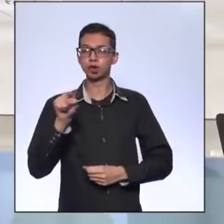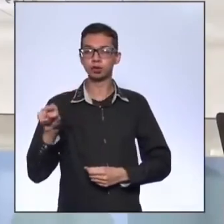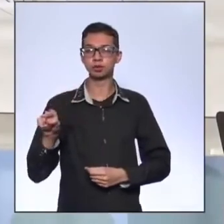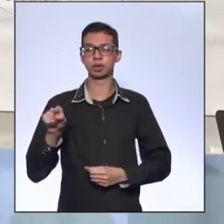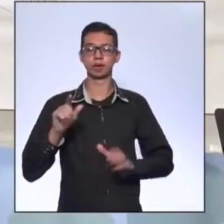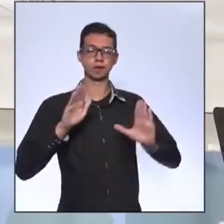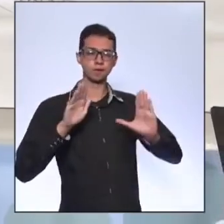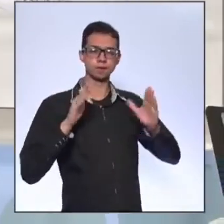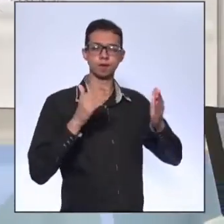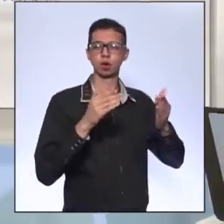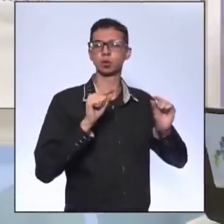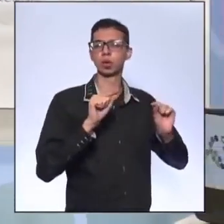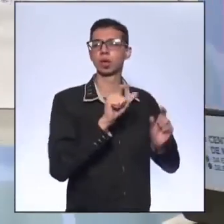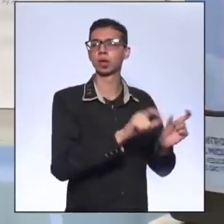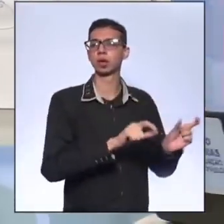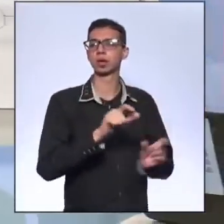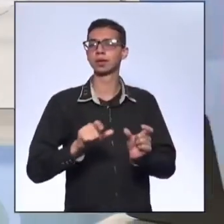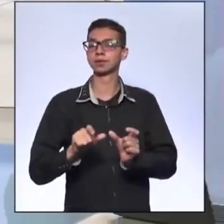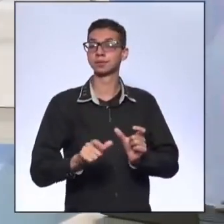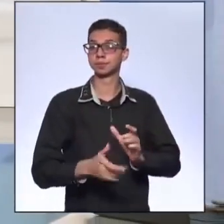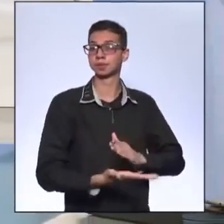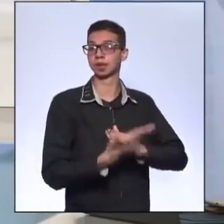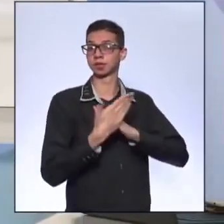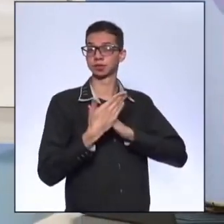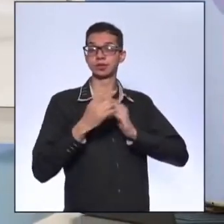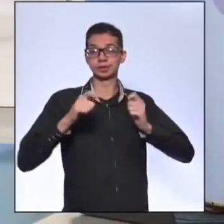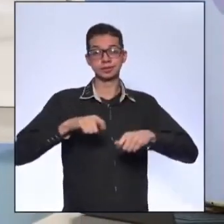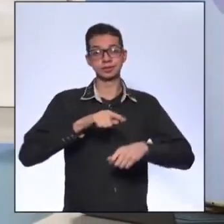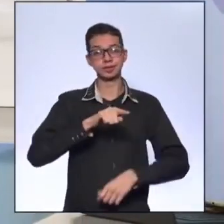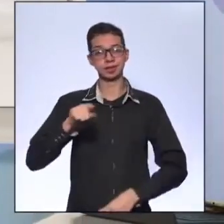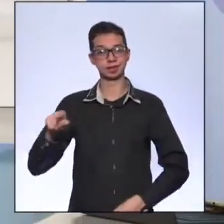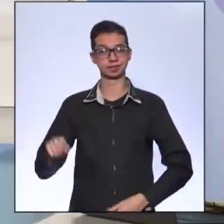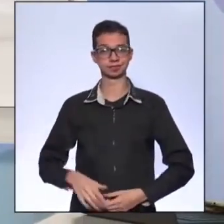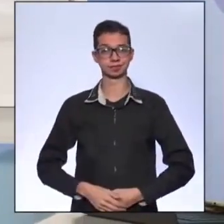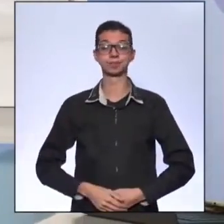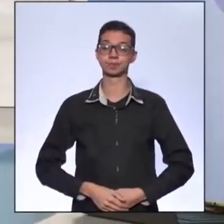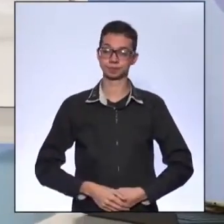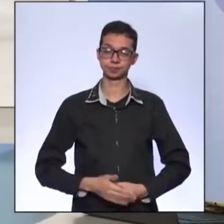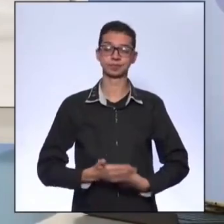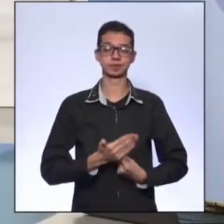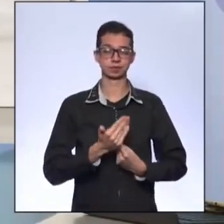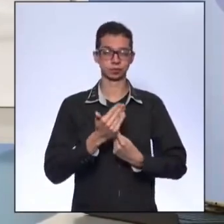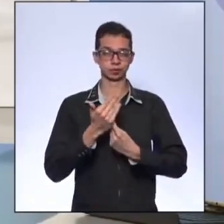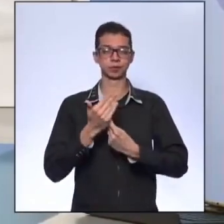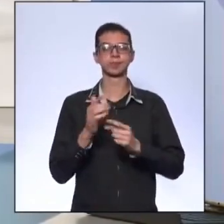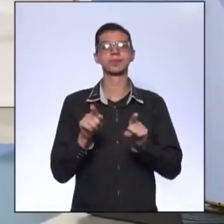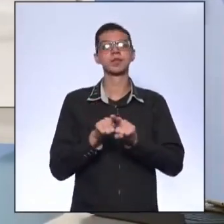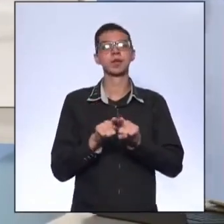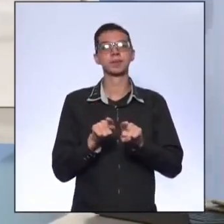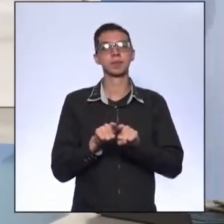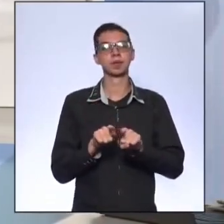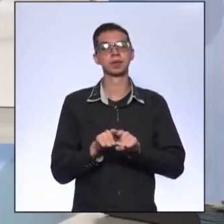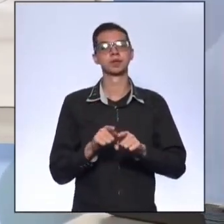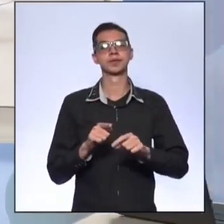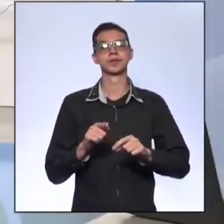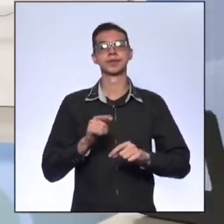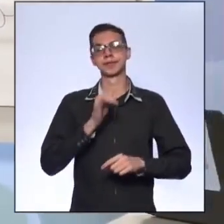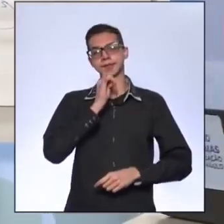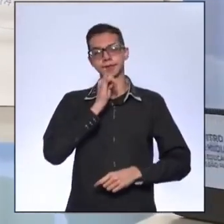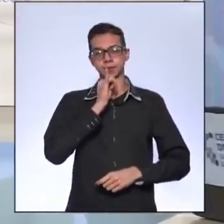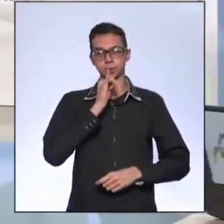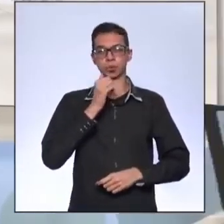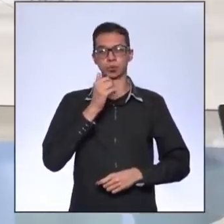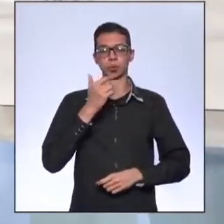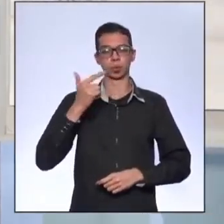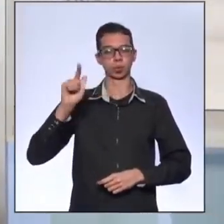auxiliar você nesse processo de criação. Essa é uma forma, tá, que a tecnologia pode te ajudar. Outra forma, por exemplo, né, que ela começa a ser utilizada